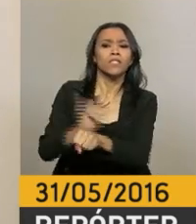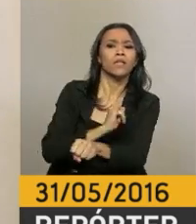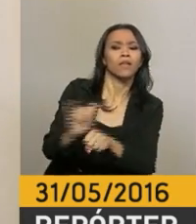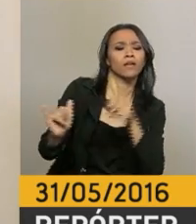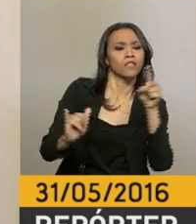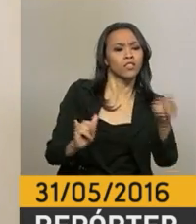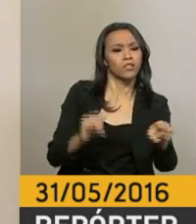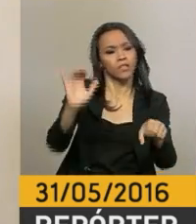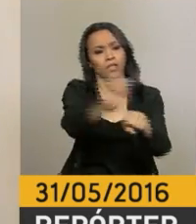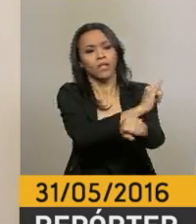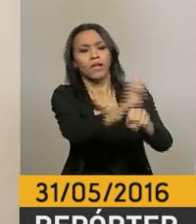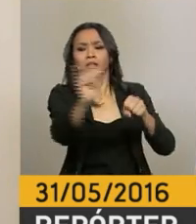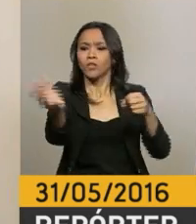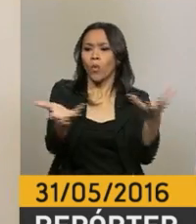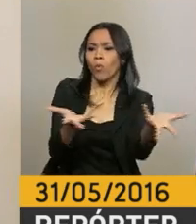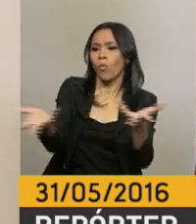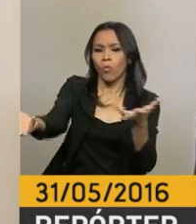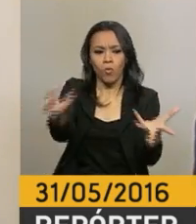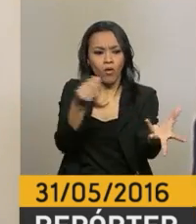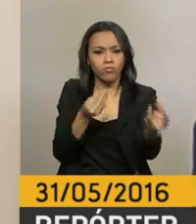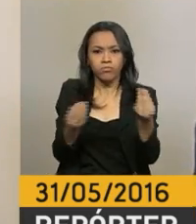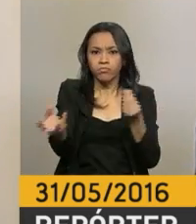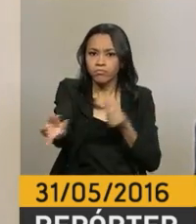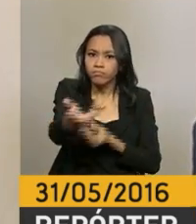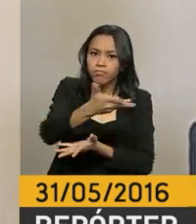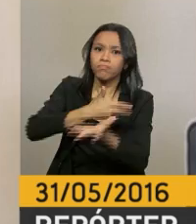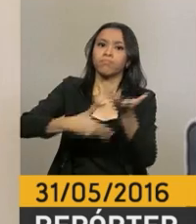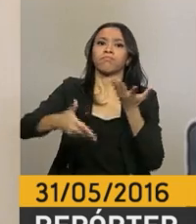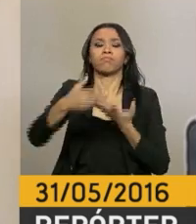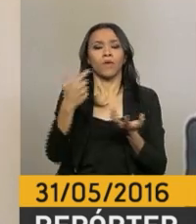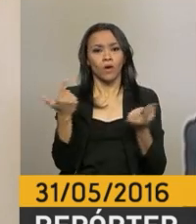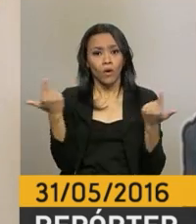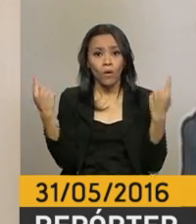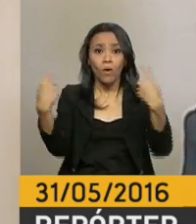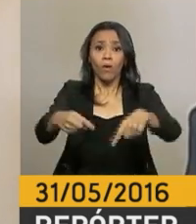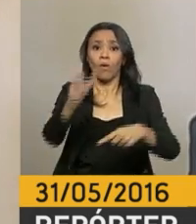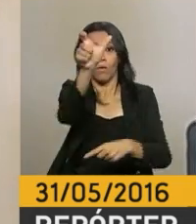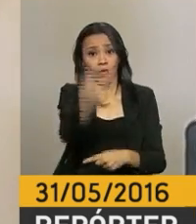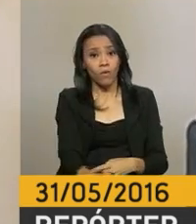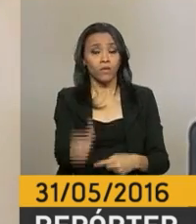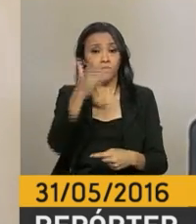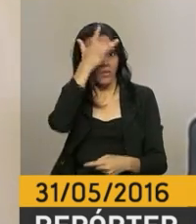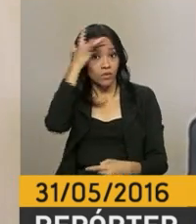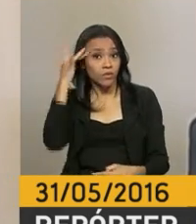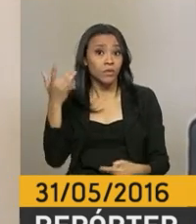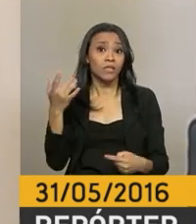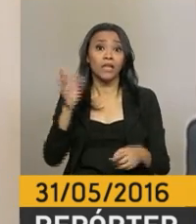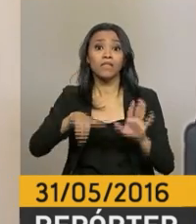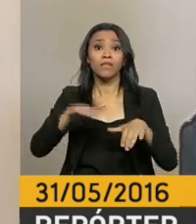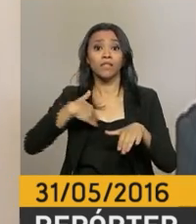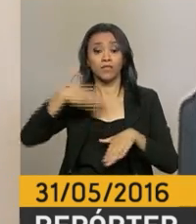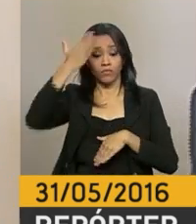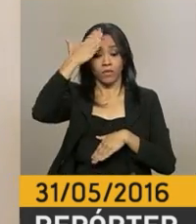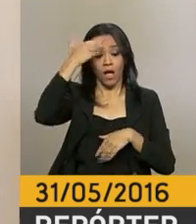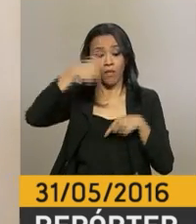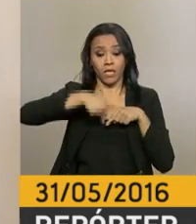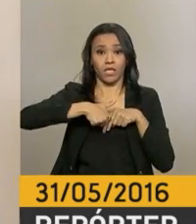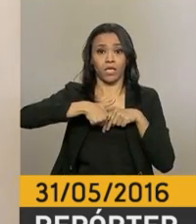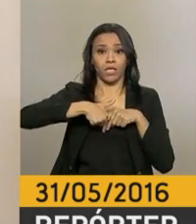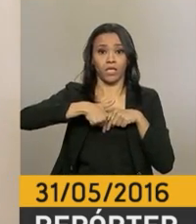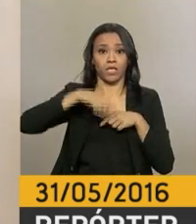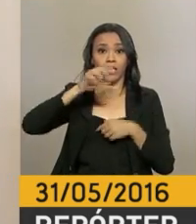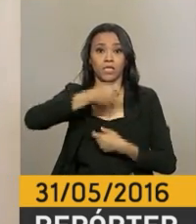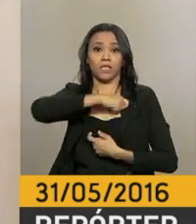restritivas cíveis e criminais em relação a agressores que acabam não chegando na ponta, acabam não chegando